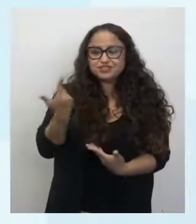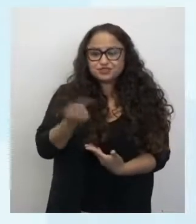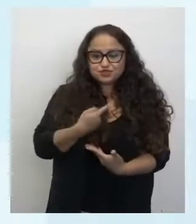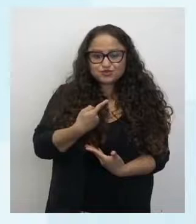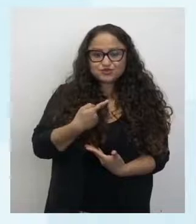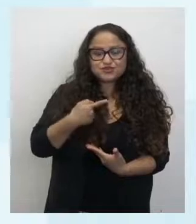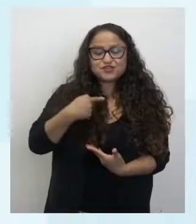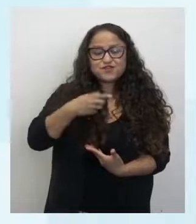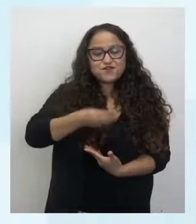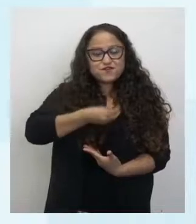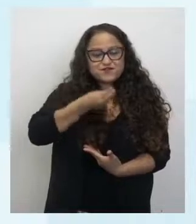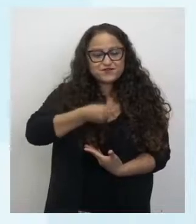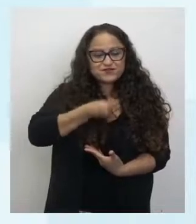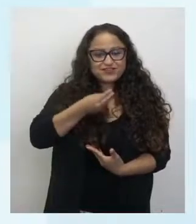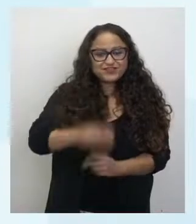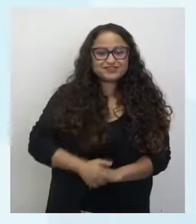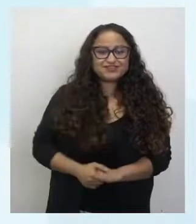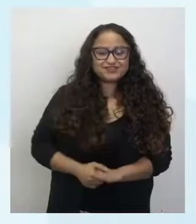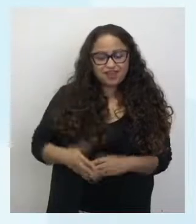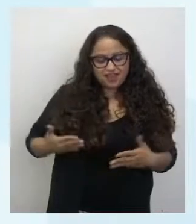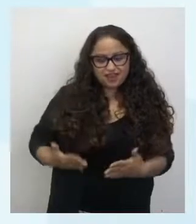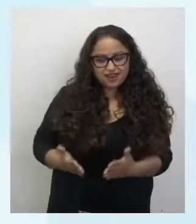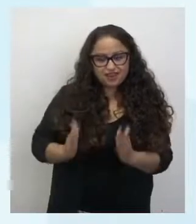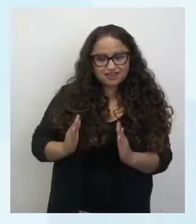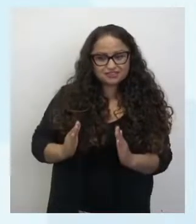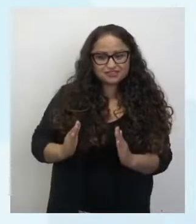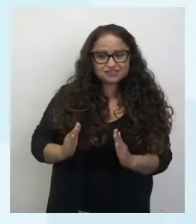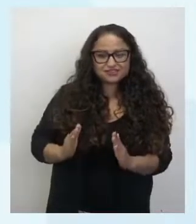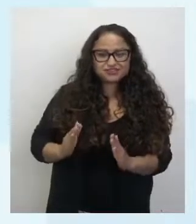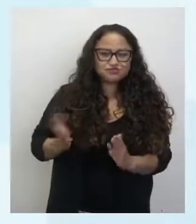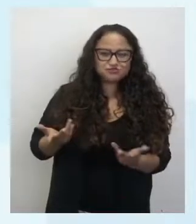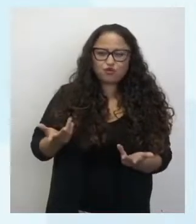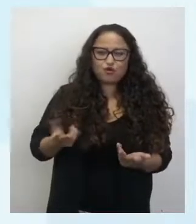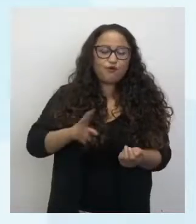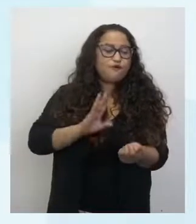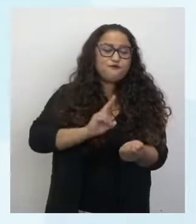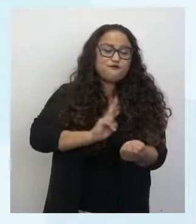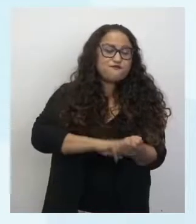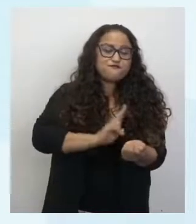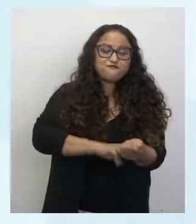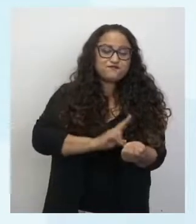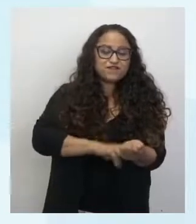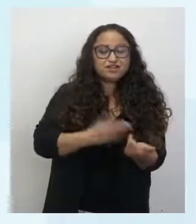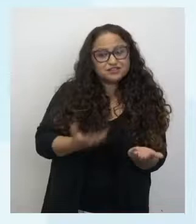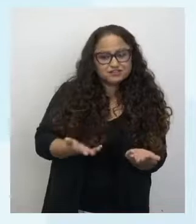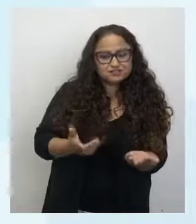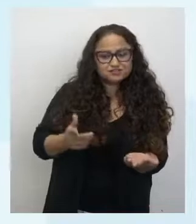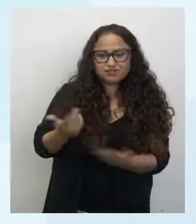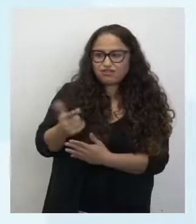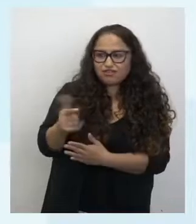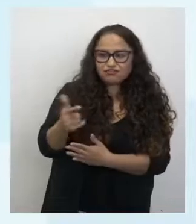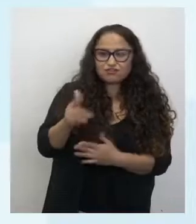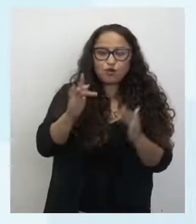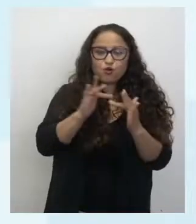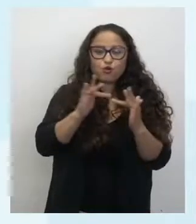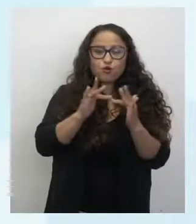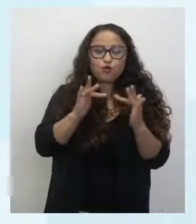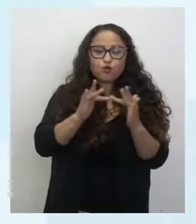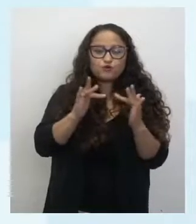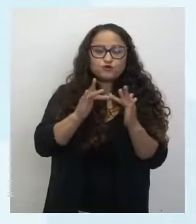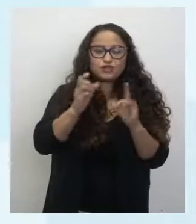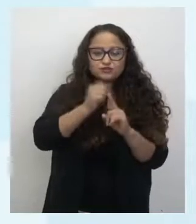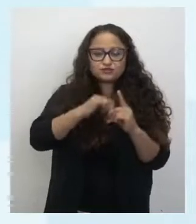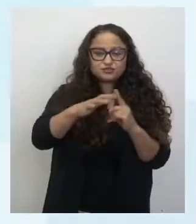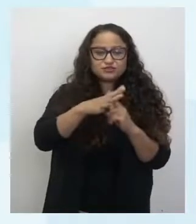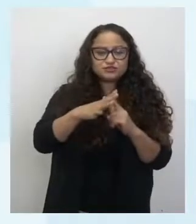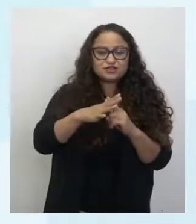indivíduo recém-nascido, sem nenhum vício, né, sem nenhum contato direto com a sociedade, né, a gente fala na pureza